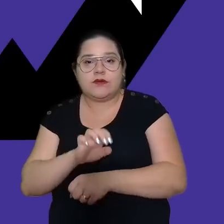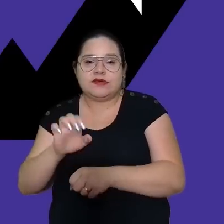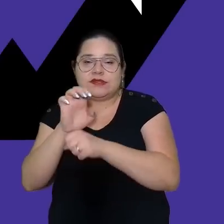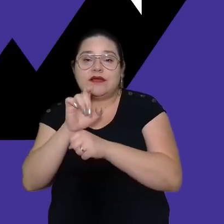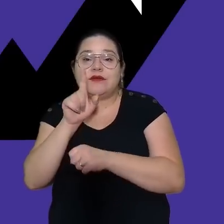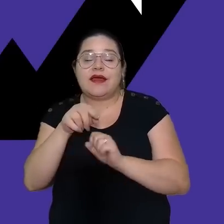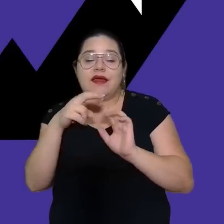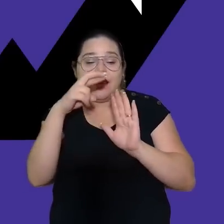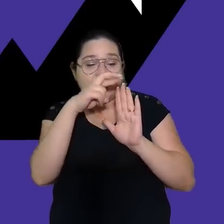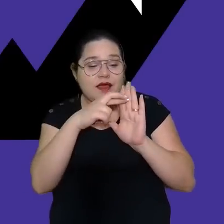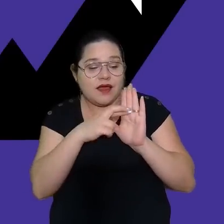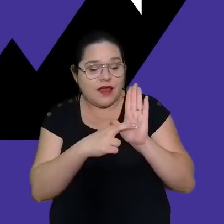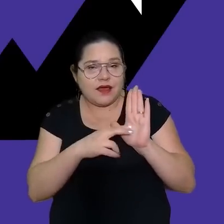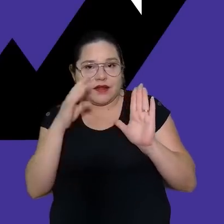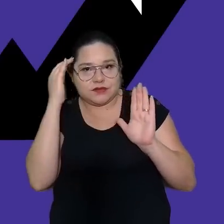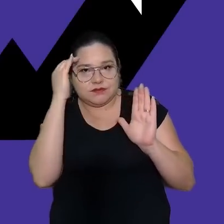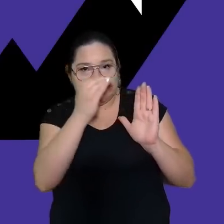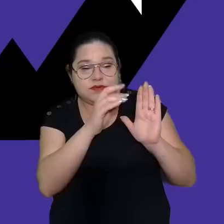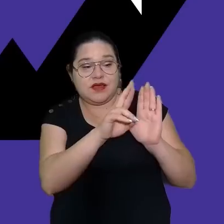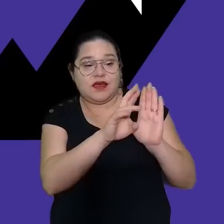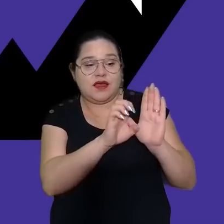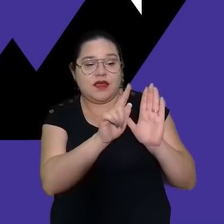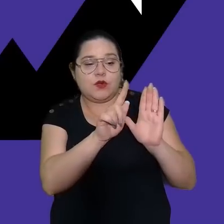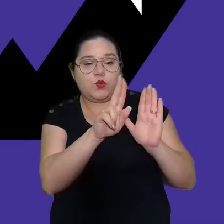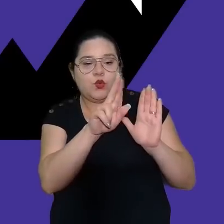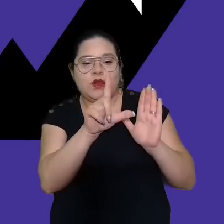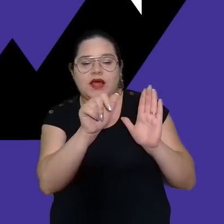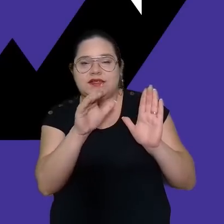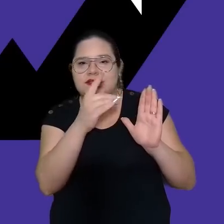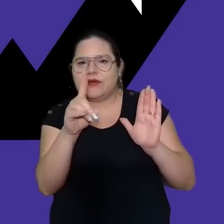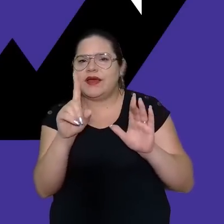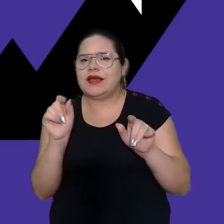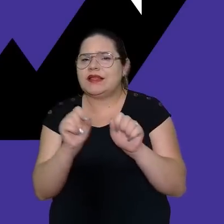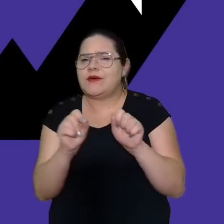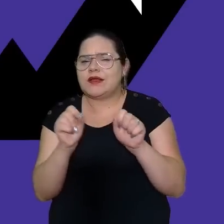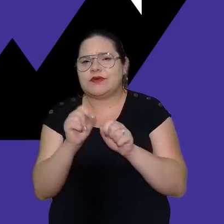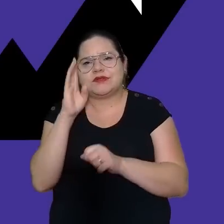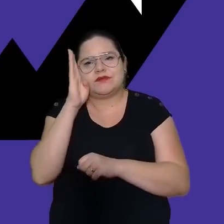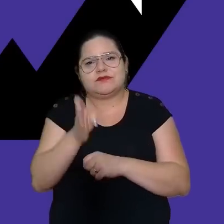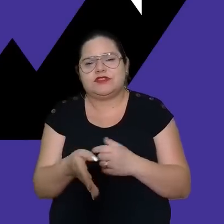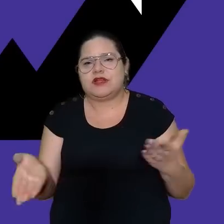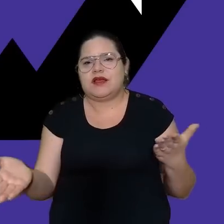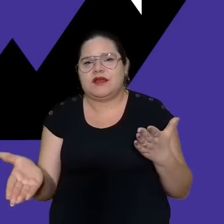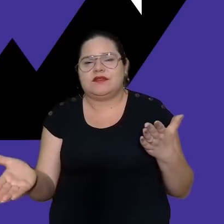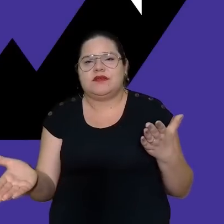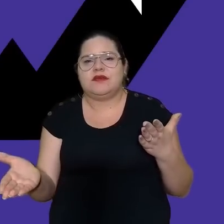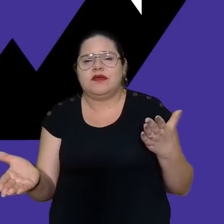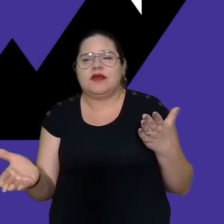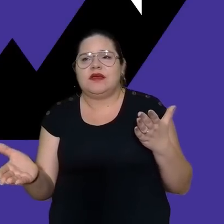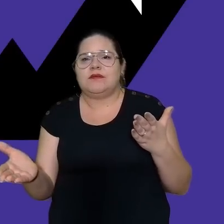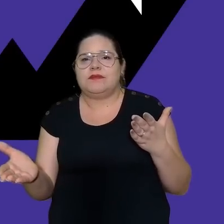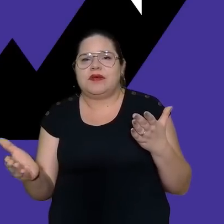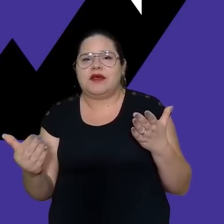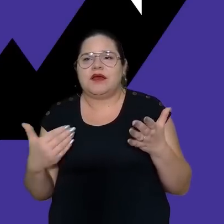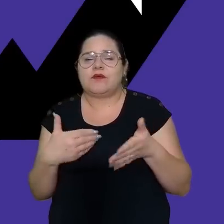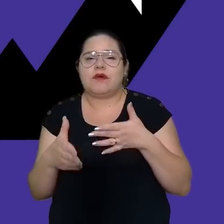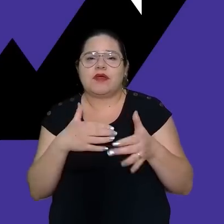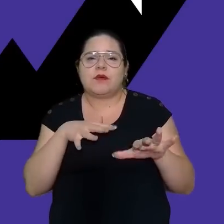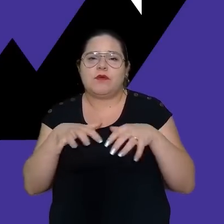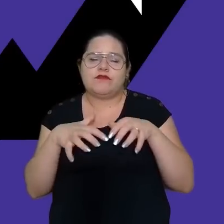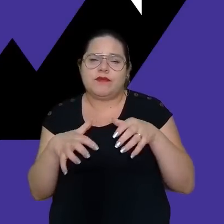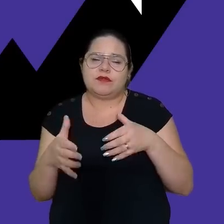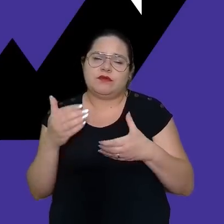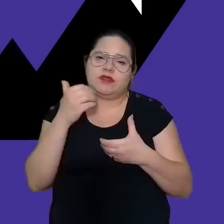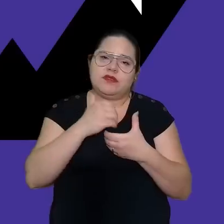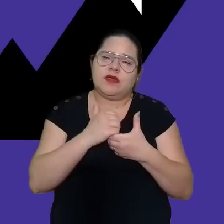nunca atuação direta e criando entraves para qualquer movimento que seja mercado interno ou mercado externo,